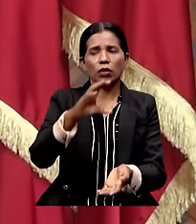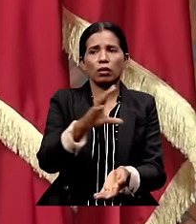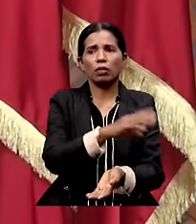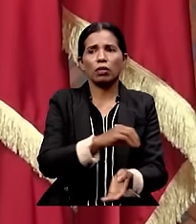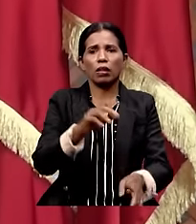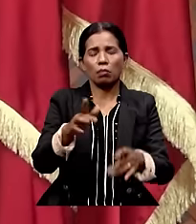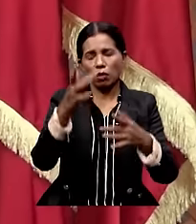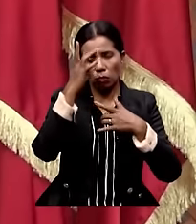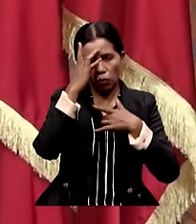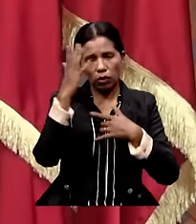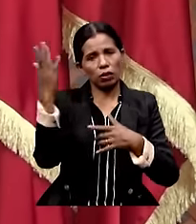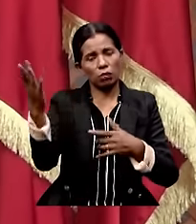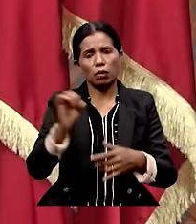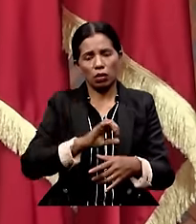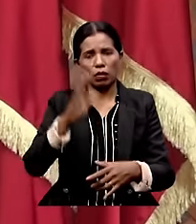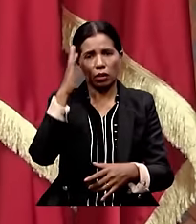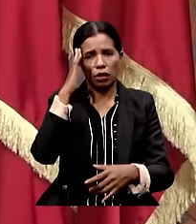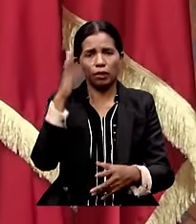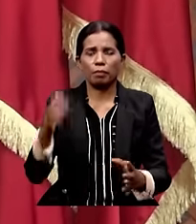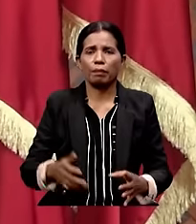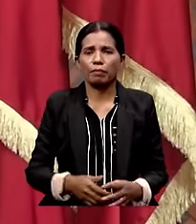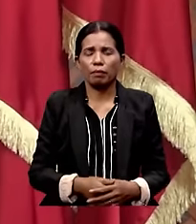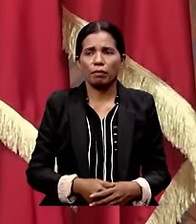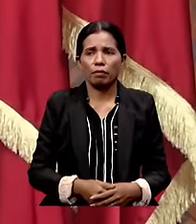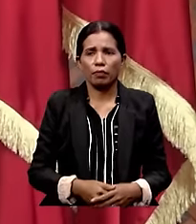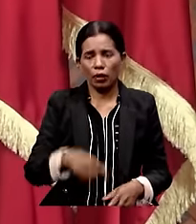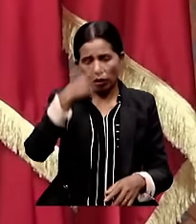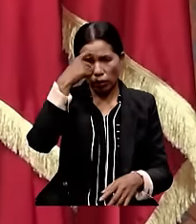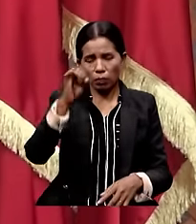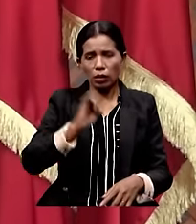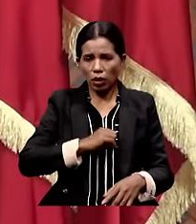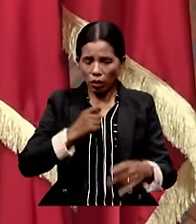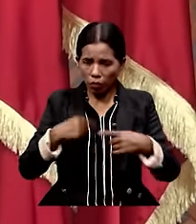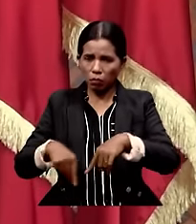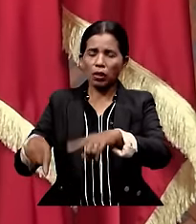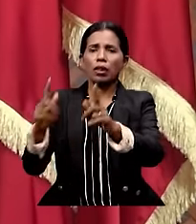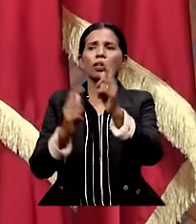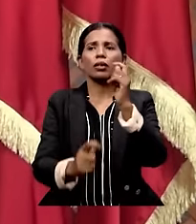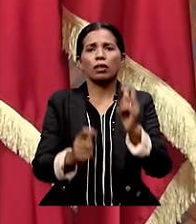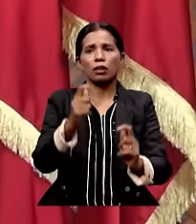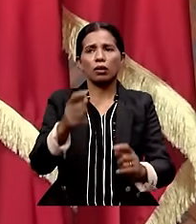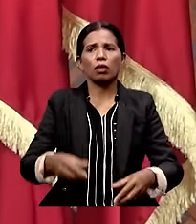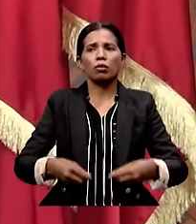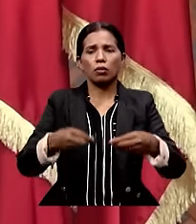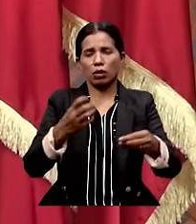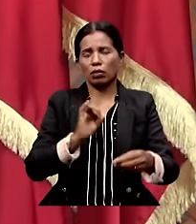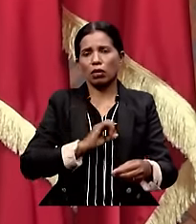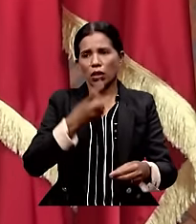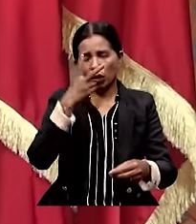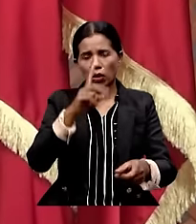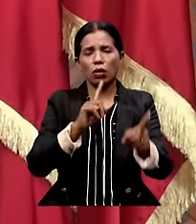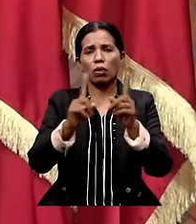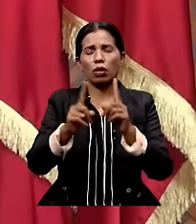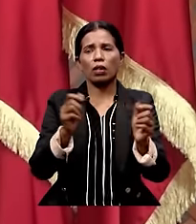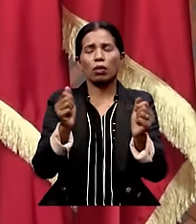mora assim, não, eu lembro. E também é o bar tribunal, forra de testemunho, explica para o